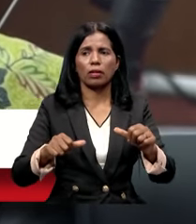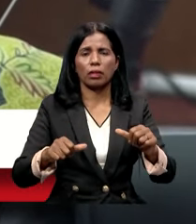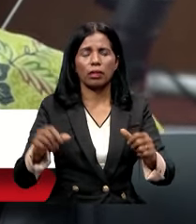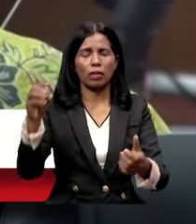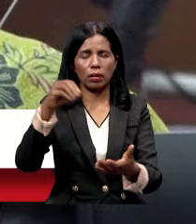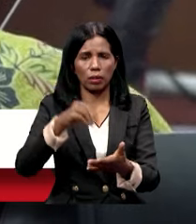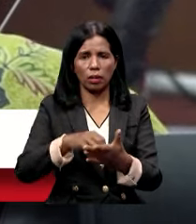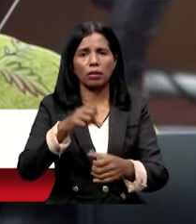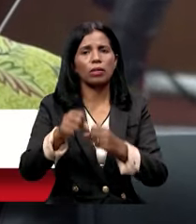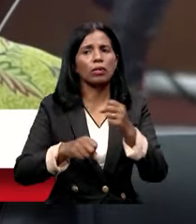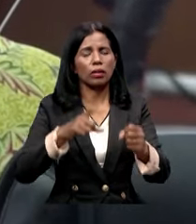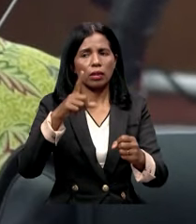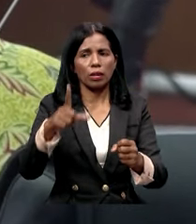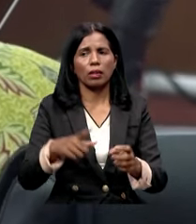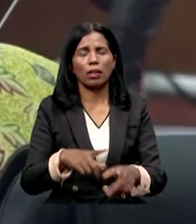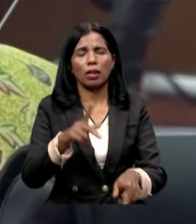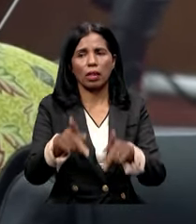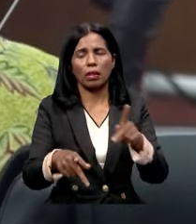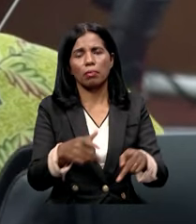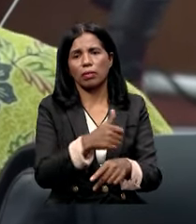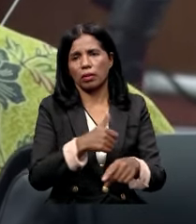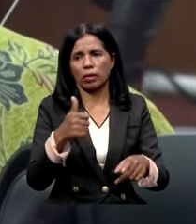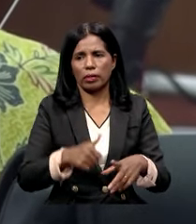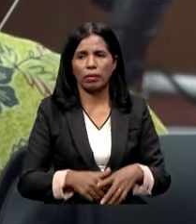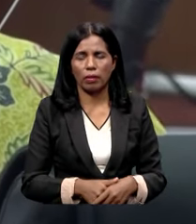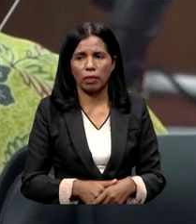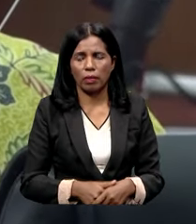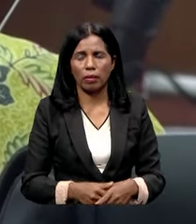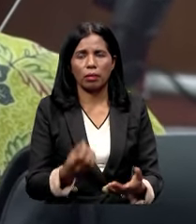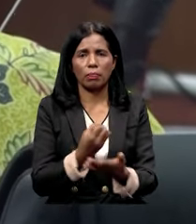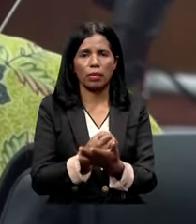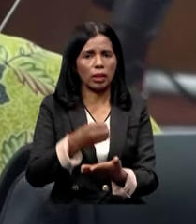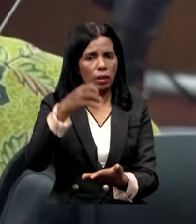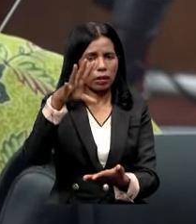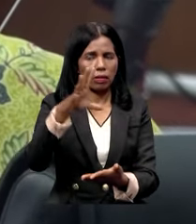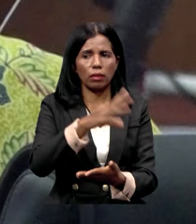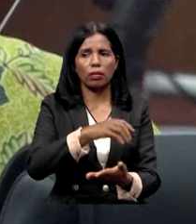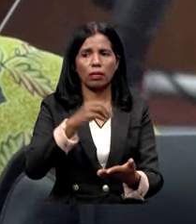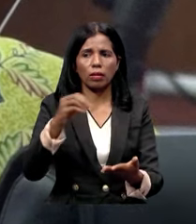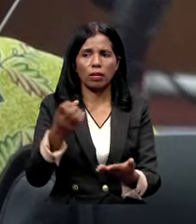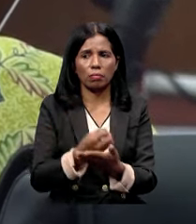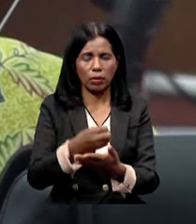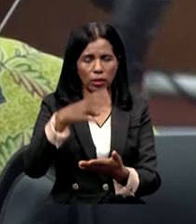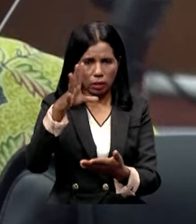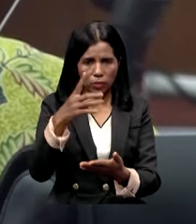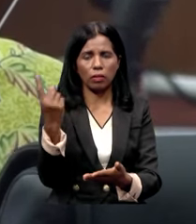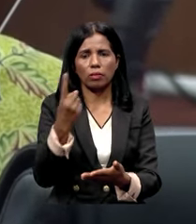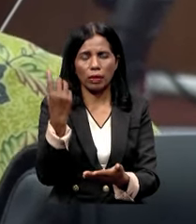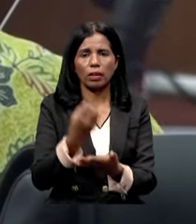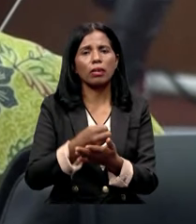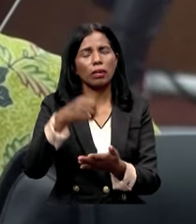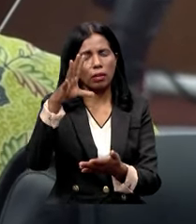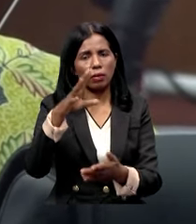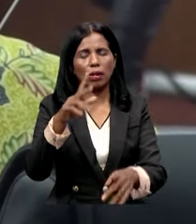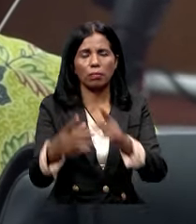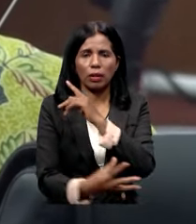discrepância social entre a Mahira que nebe rico, no rico ona, ou a